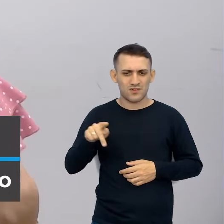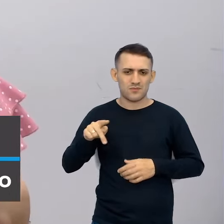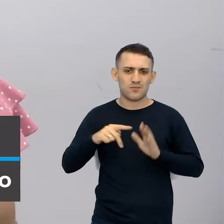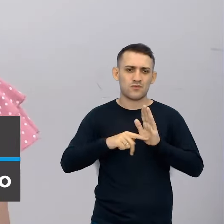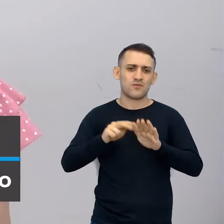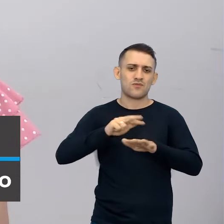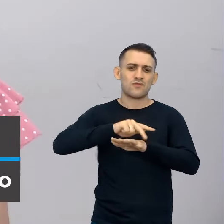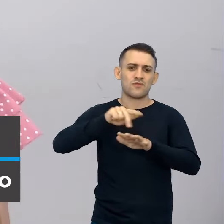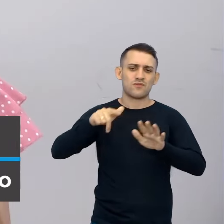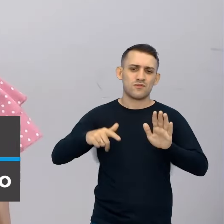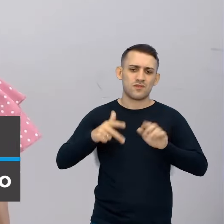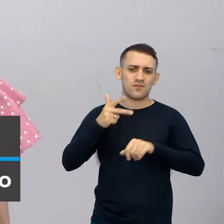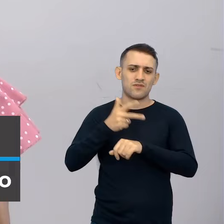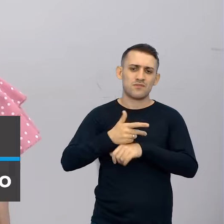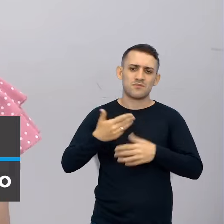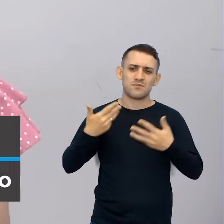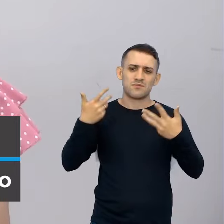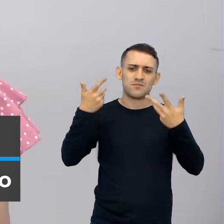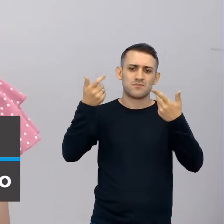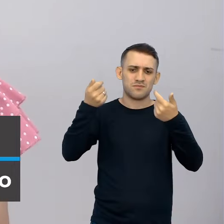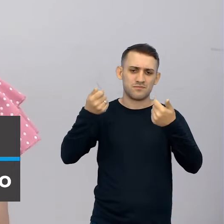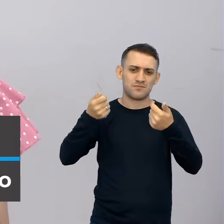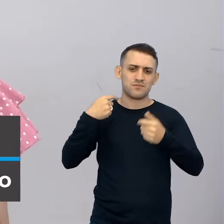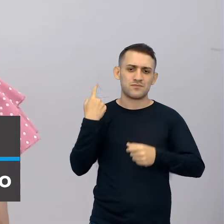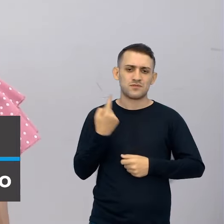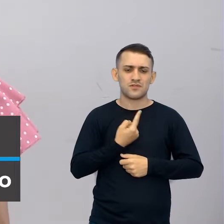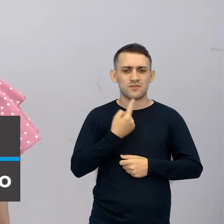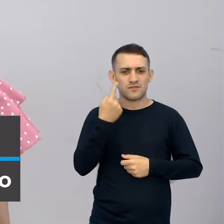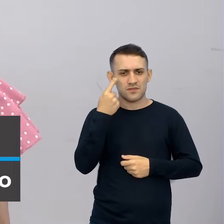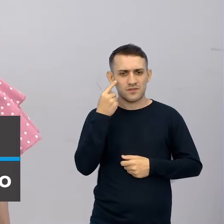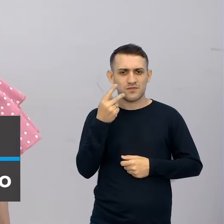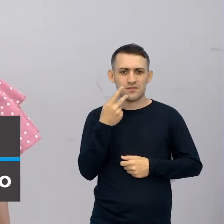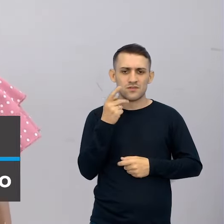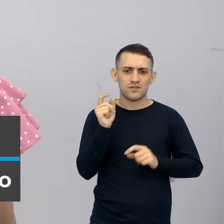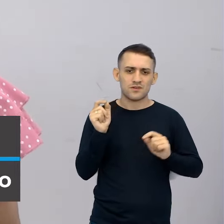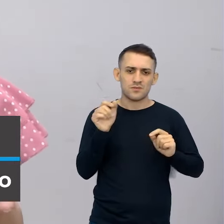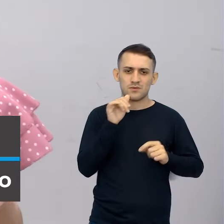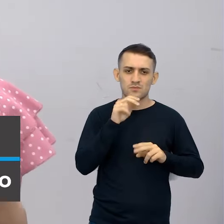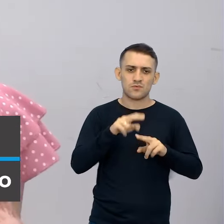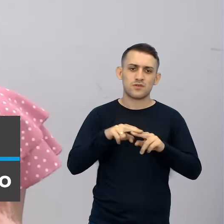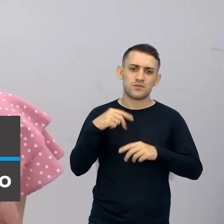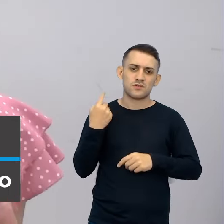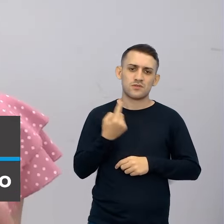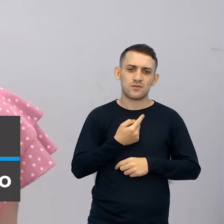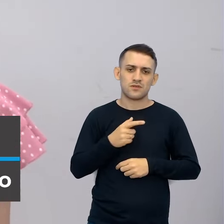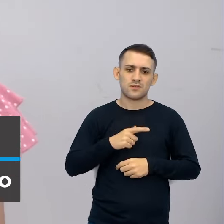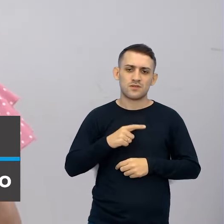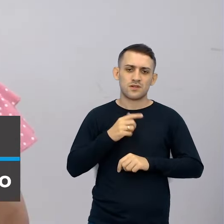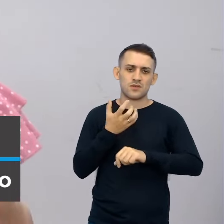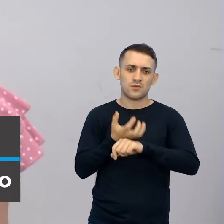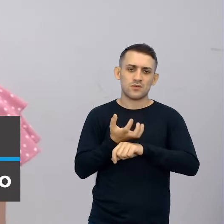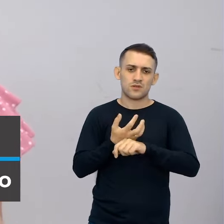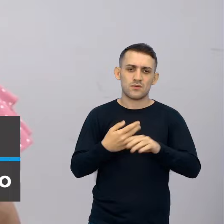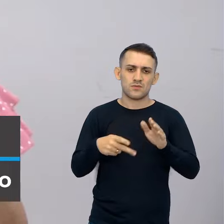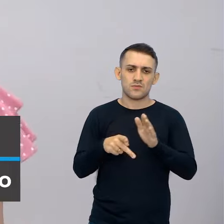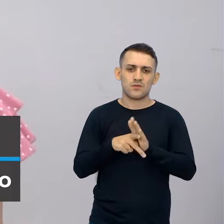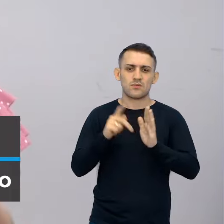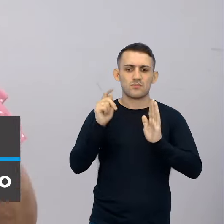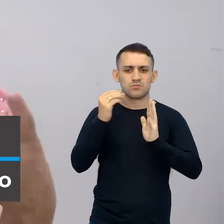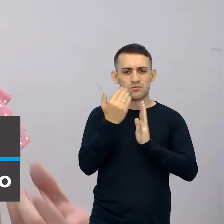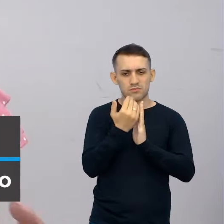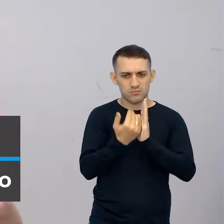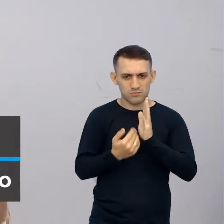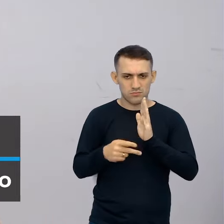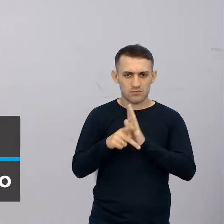vídeos, ela manda pra gente, é fantástico, né? Que você fala assim, por isso que a gente chama de componente, ou da repertório, da condição,